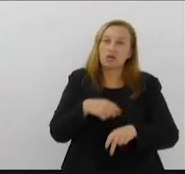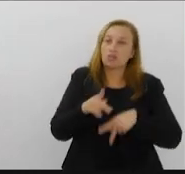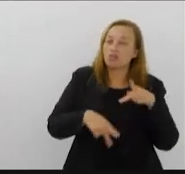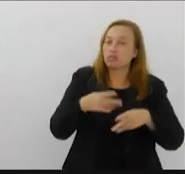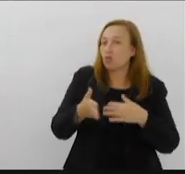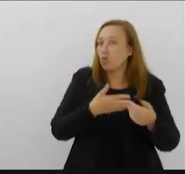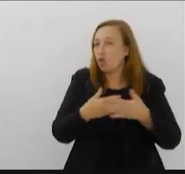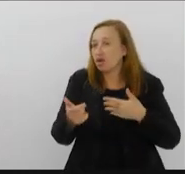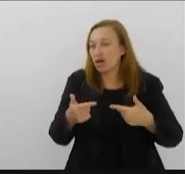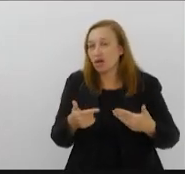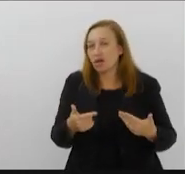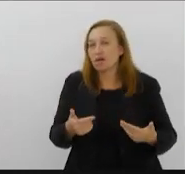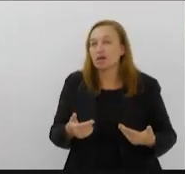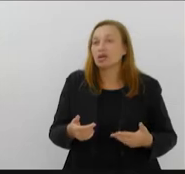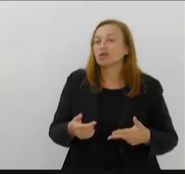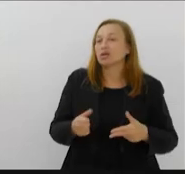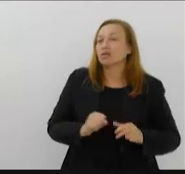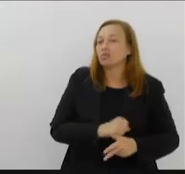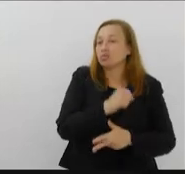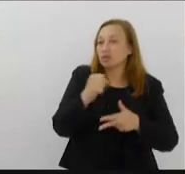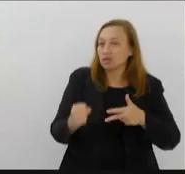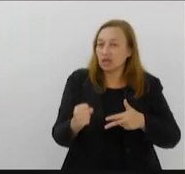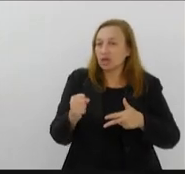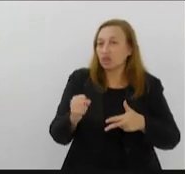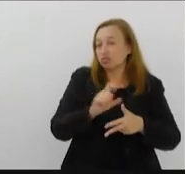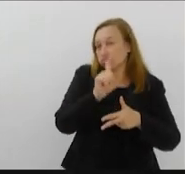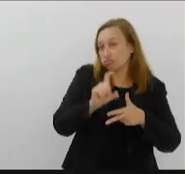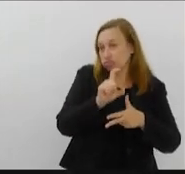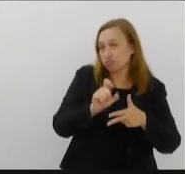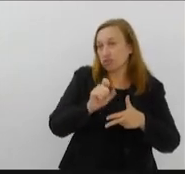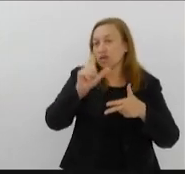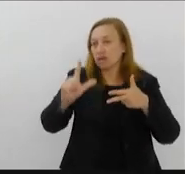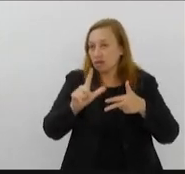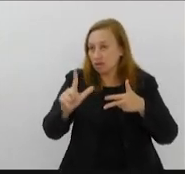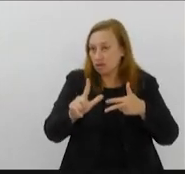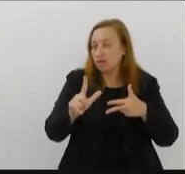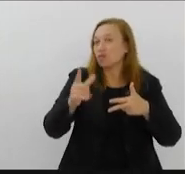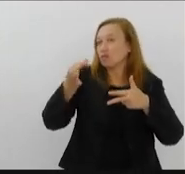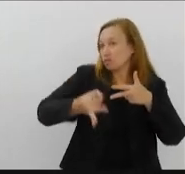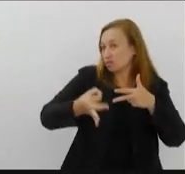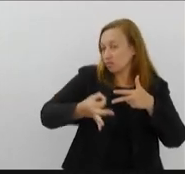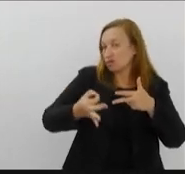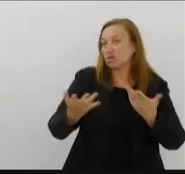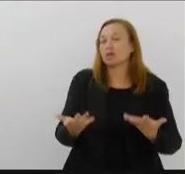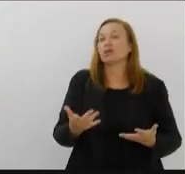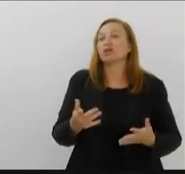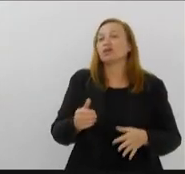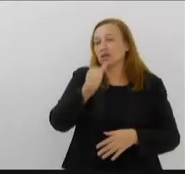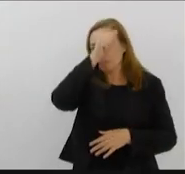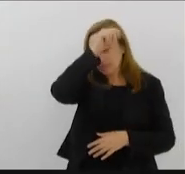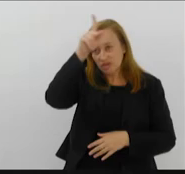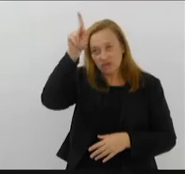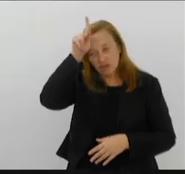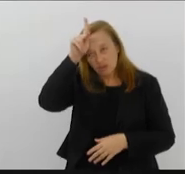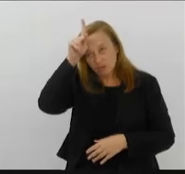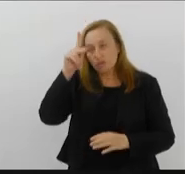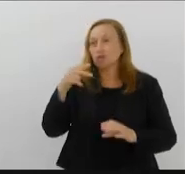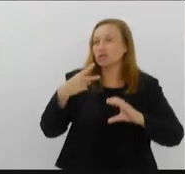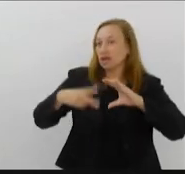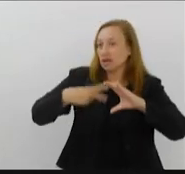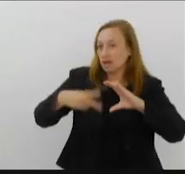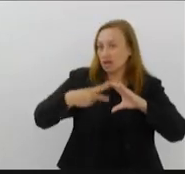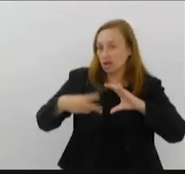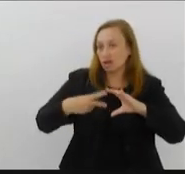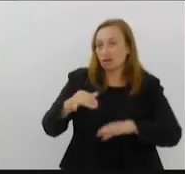poder, seja da Assembleia Legislativa do Estado do Rio de Janeiro, do Governo do Estado do Rio de Janeiro, da Prefeitura e da Câmara do Rio de Janeiro,